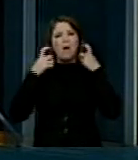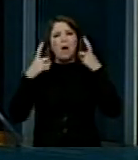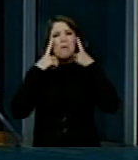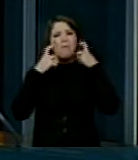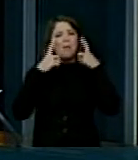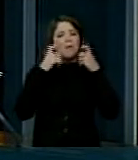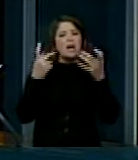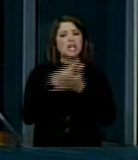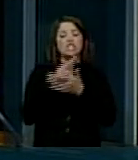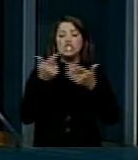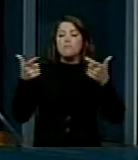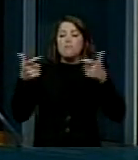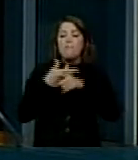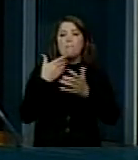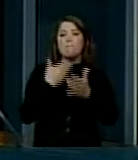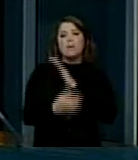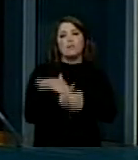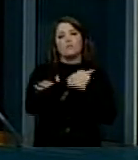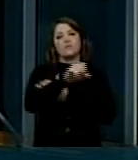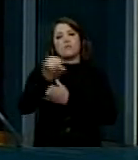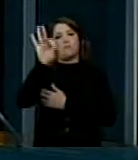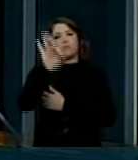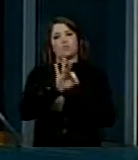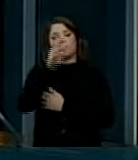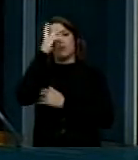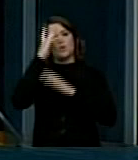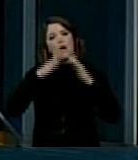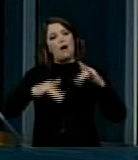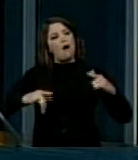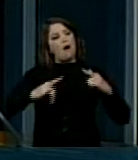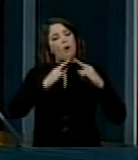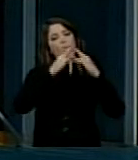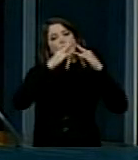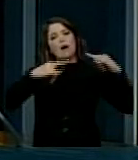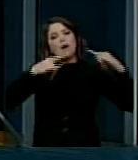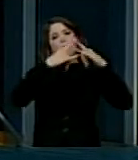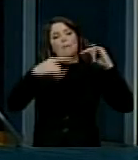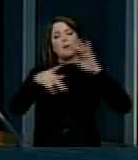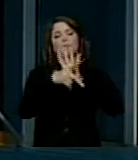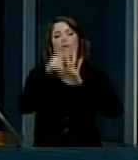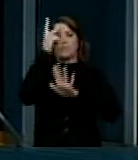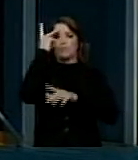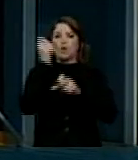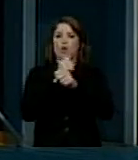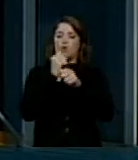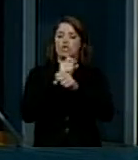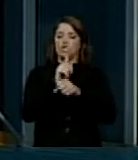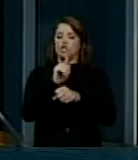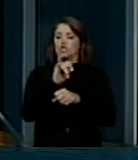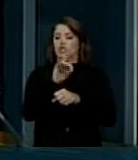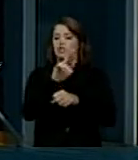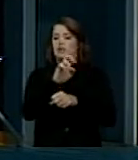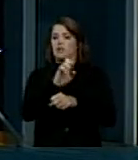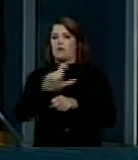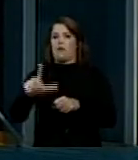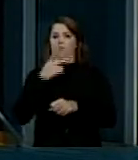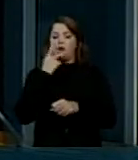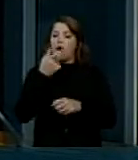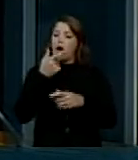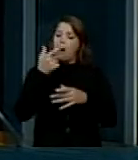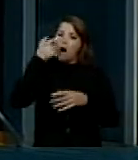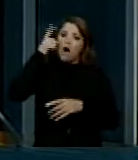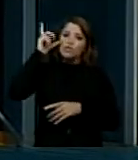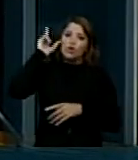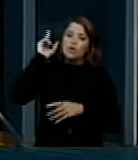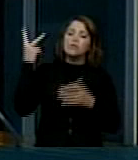destruiu 100% dos alojamentos do canteiro de obra de Jirau. Quando foi agora, antes de ontem, repetidos os